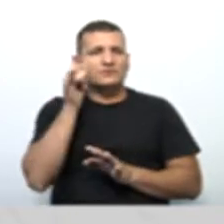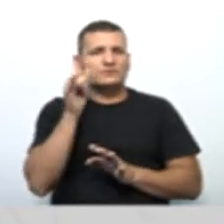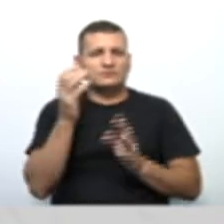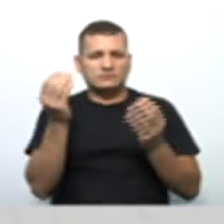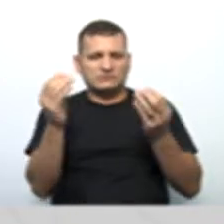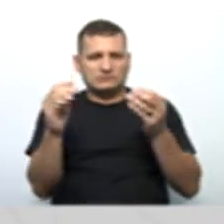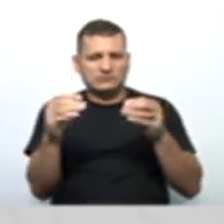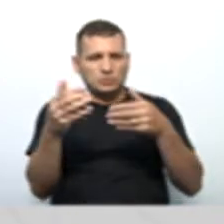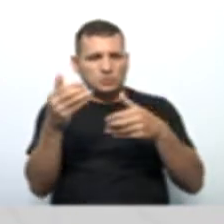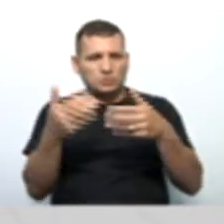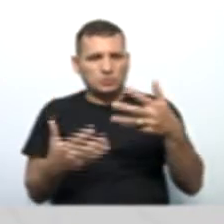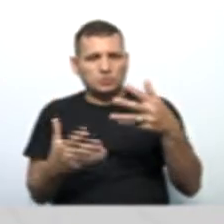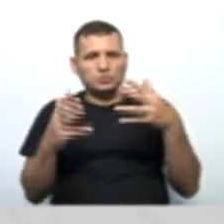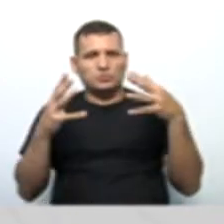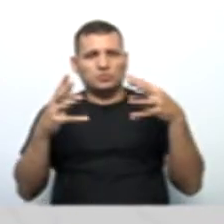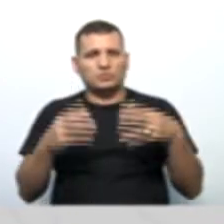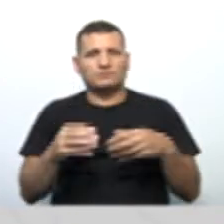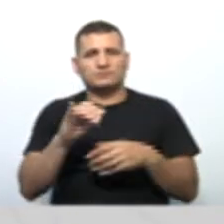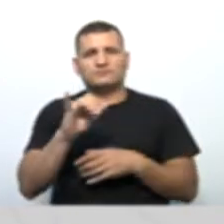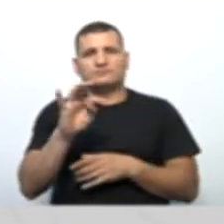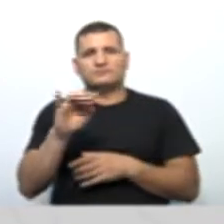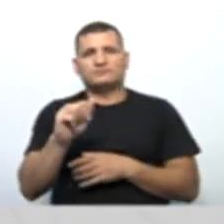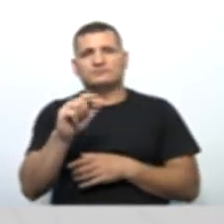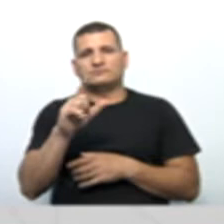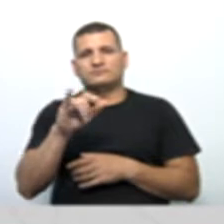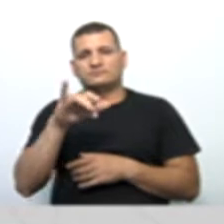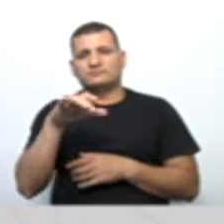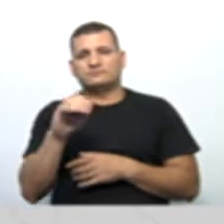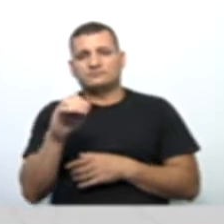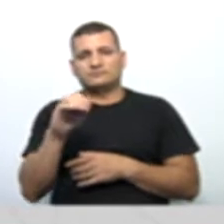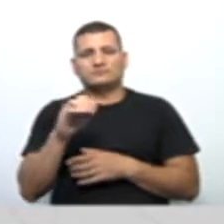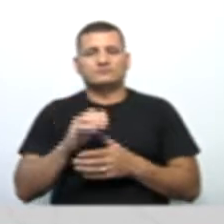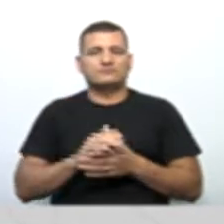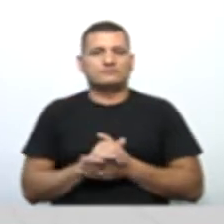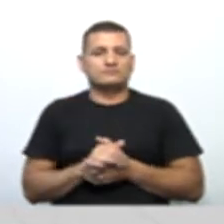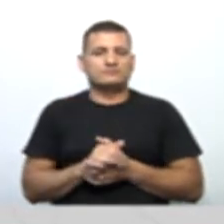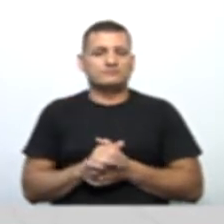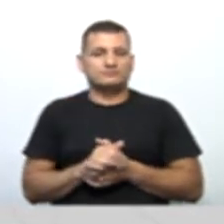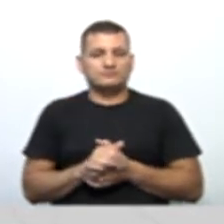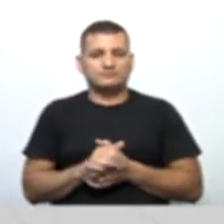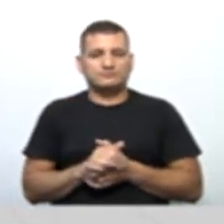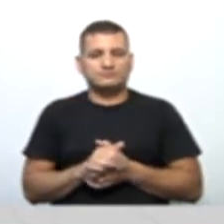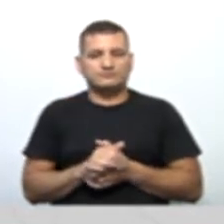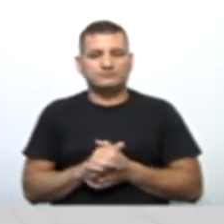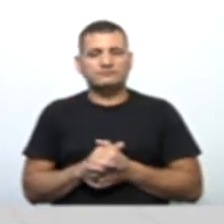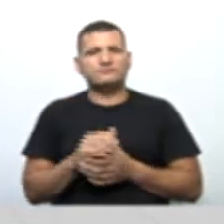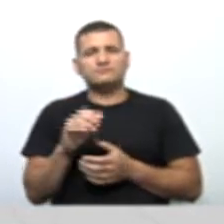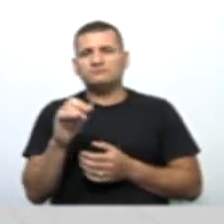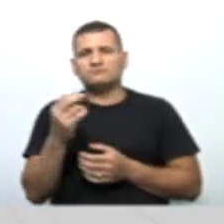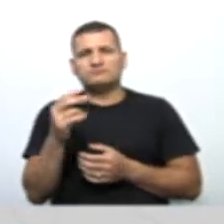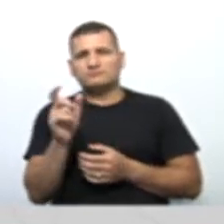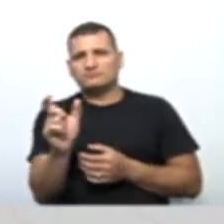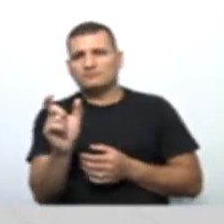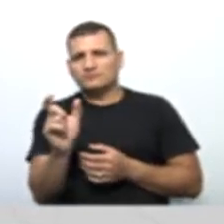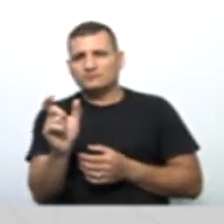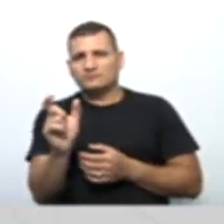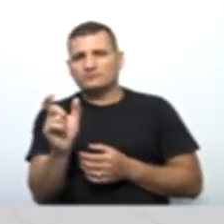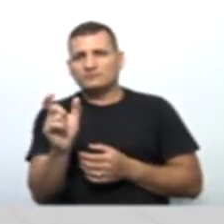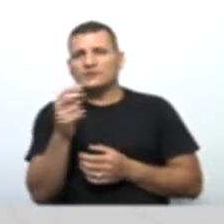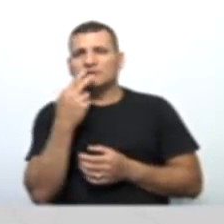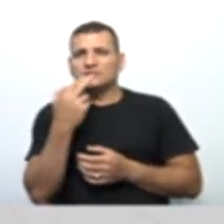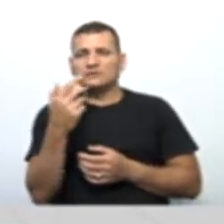seu texto é só você dá um destaque a mais alguma coisa não é pra você realmente com sheila como prova uma palavra estrangeira costuma-se